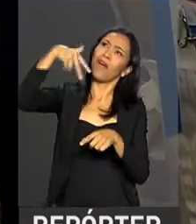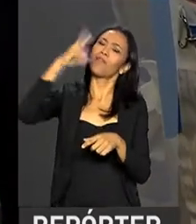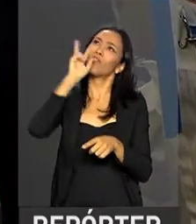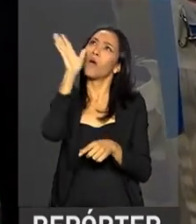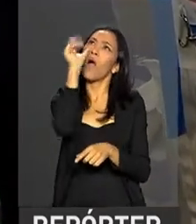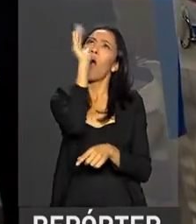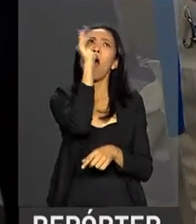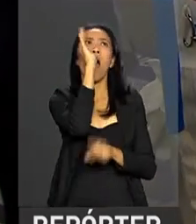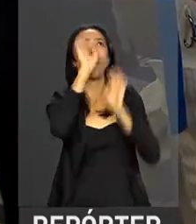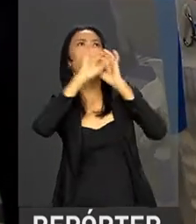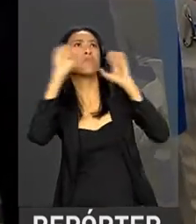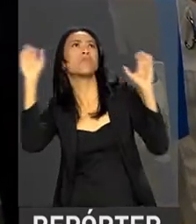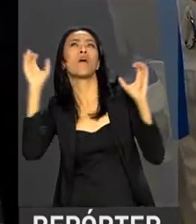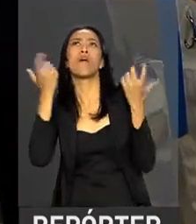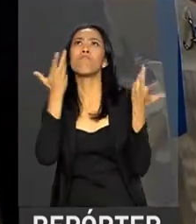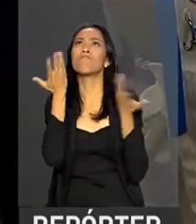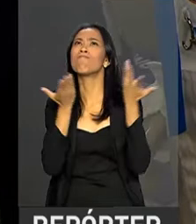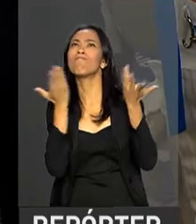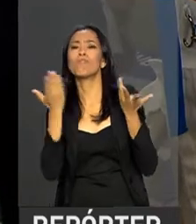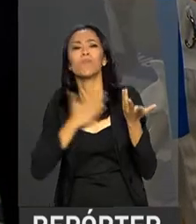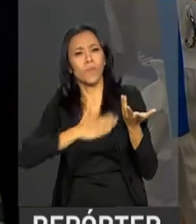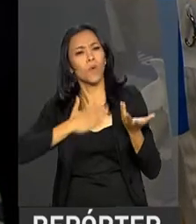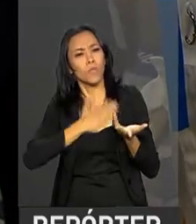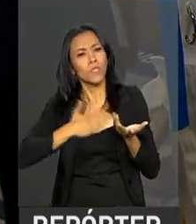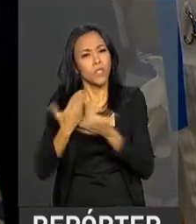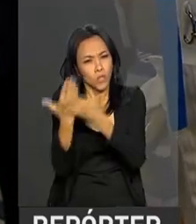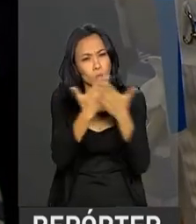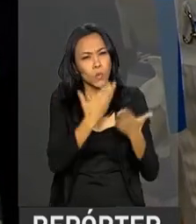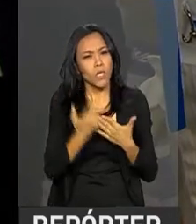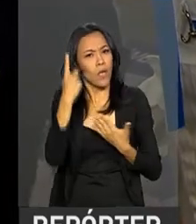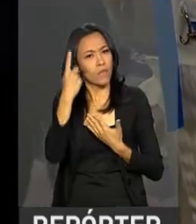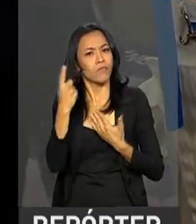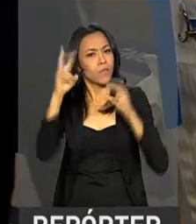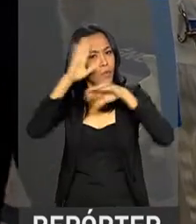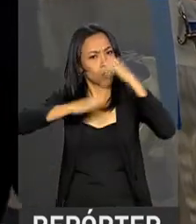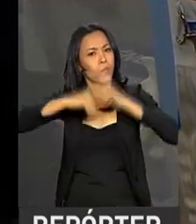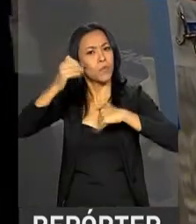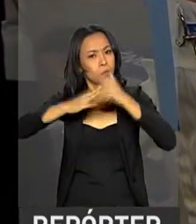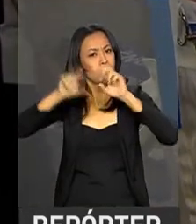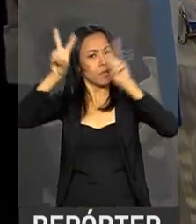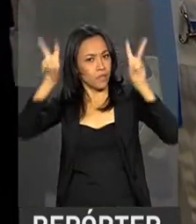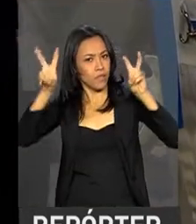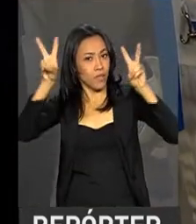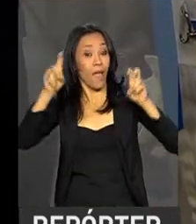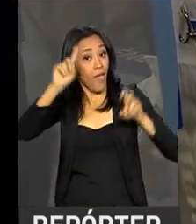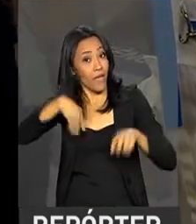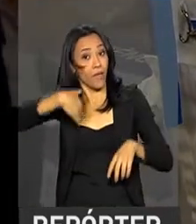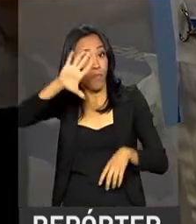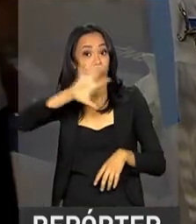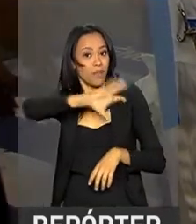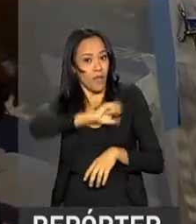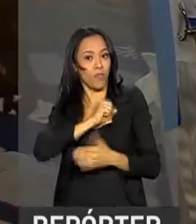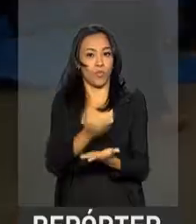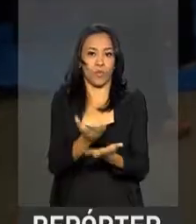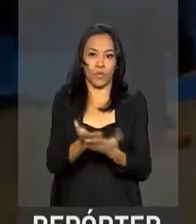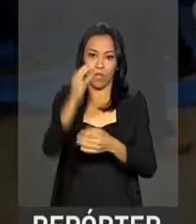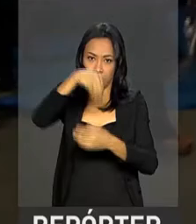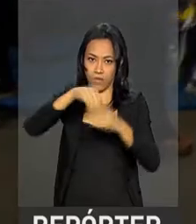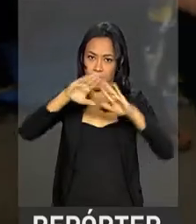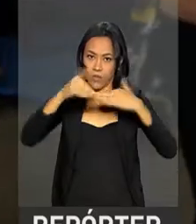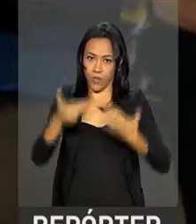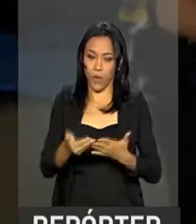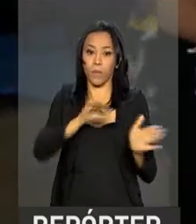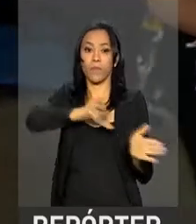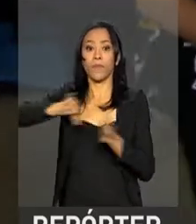muita atenção. Eu sempre gostei de estudar muito sobre isso. À toa que é uma das coisas que eu mais amo estudar na escola.